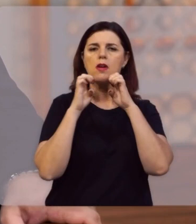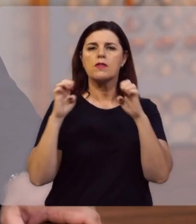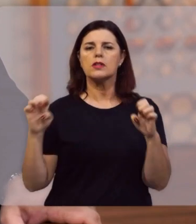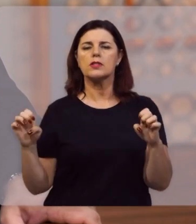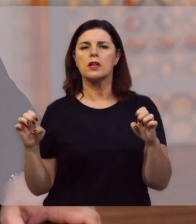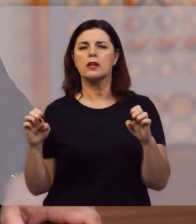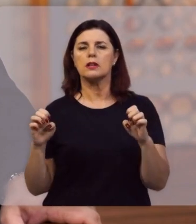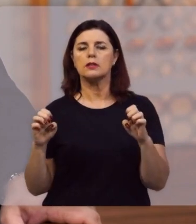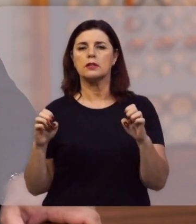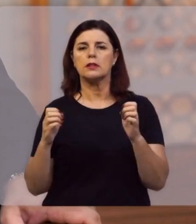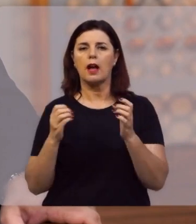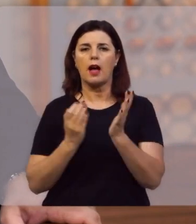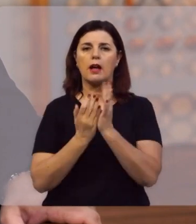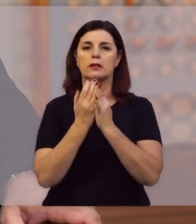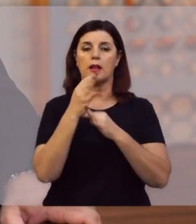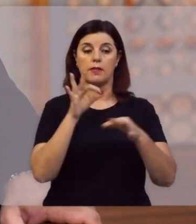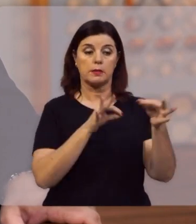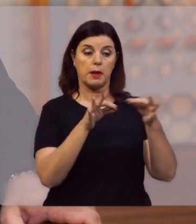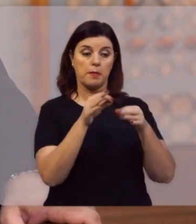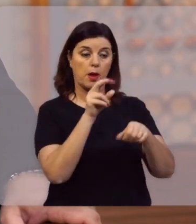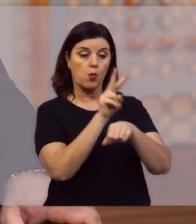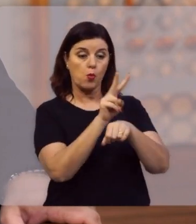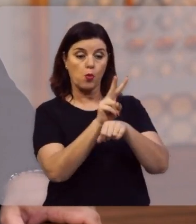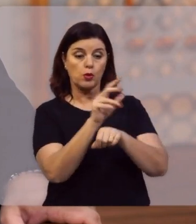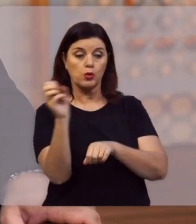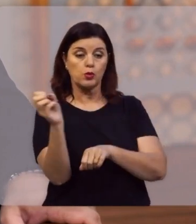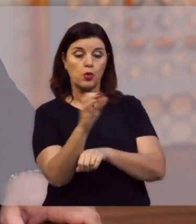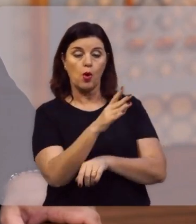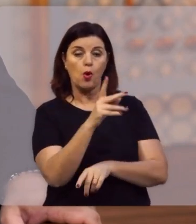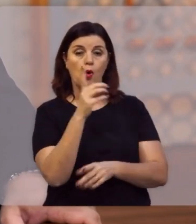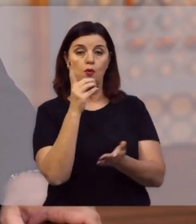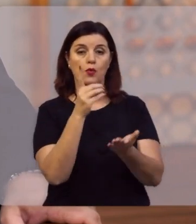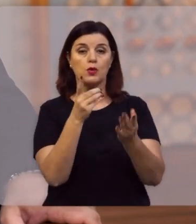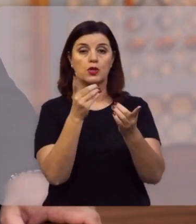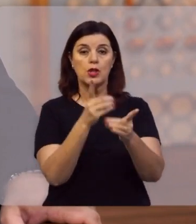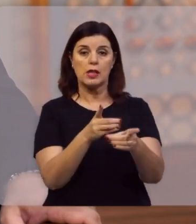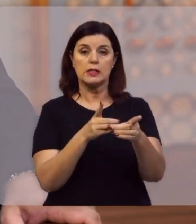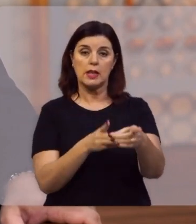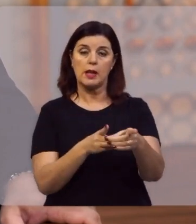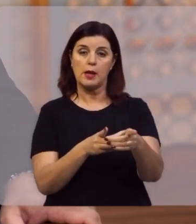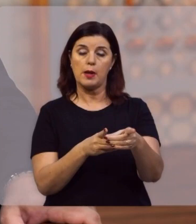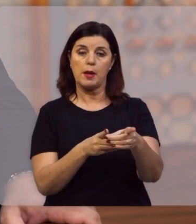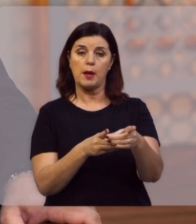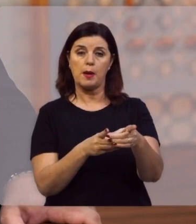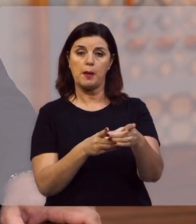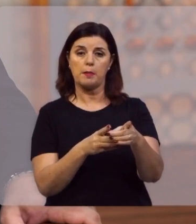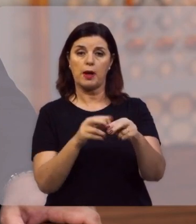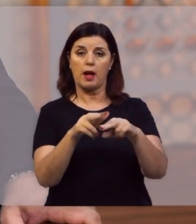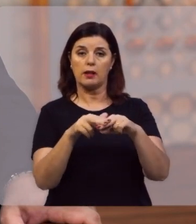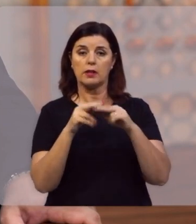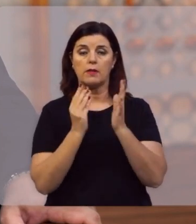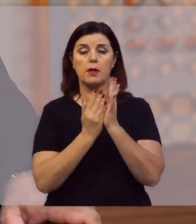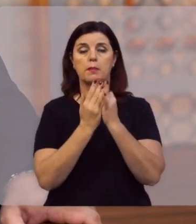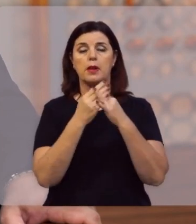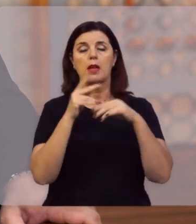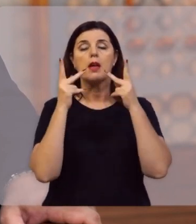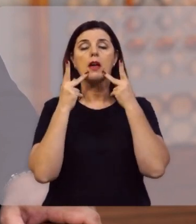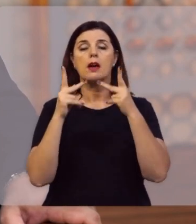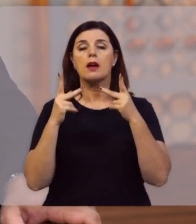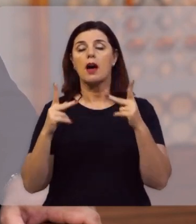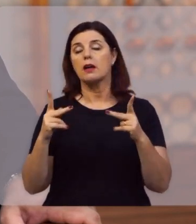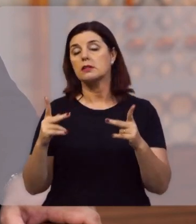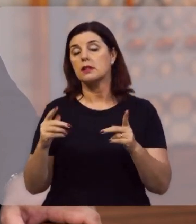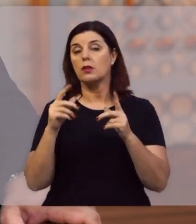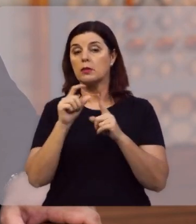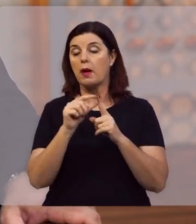evangelho por meio da preparação e formação de novos discípulos e é por meio da pregação da palavra de Deus e do discipulado